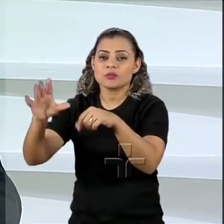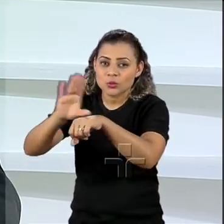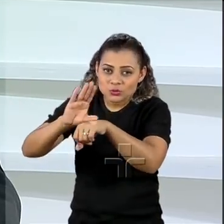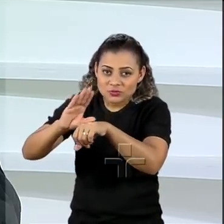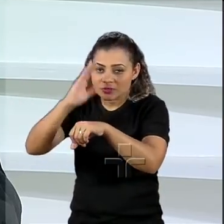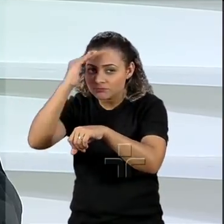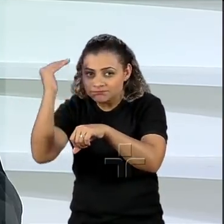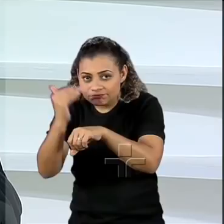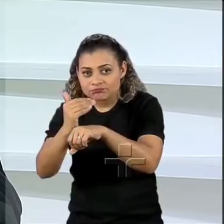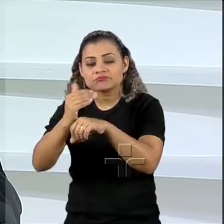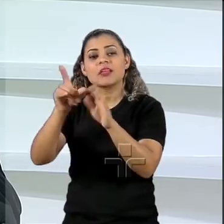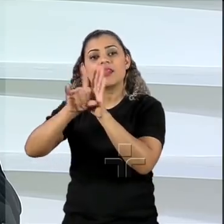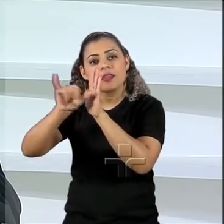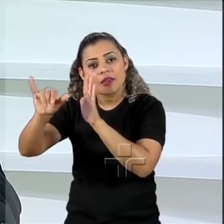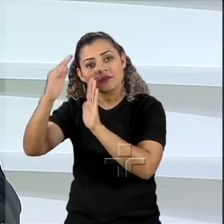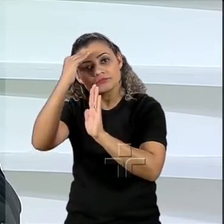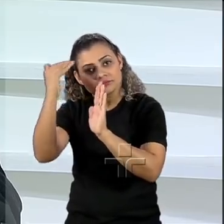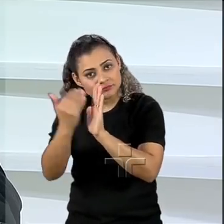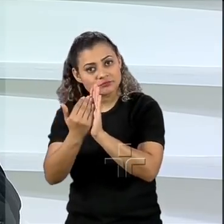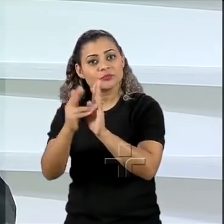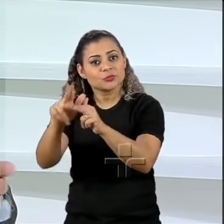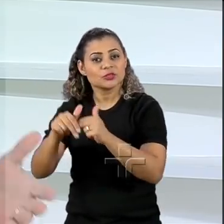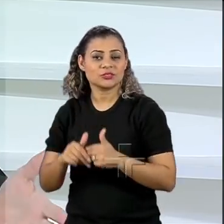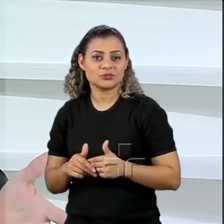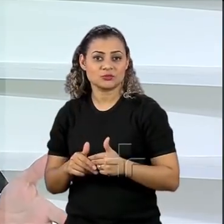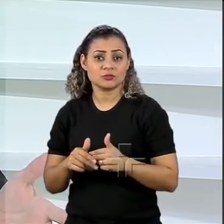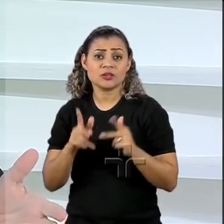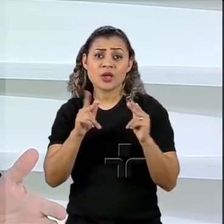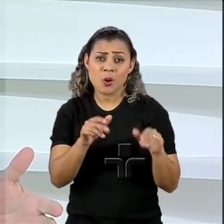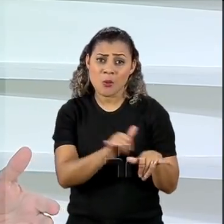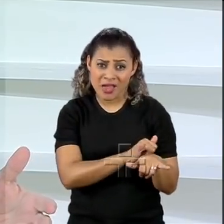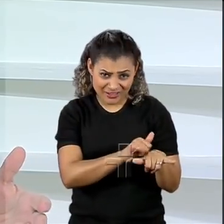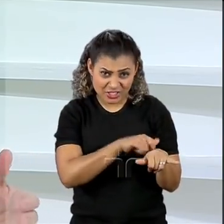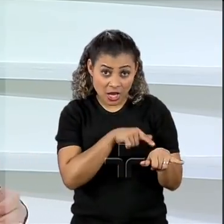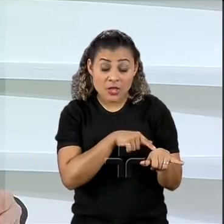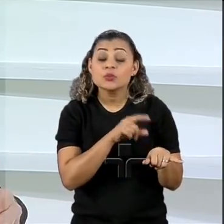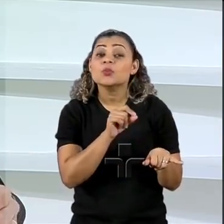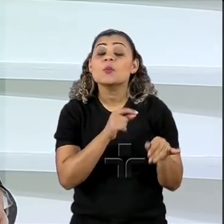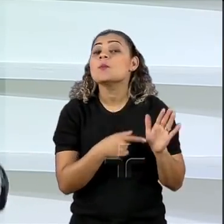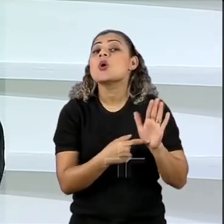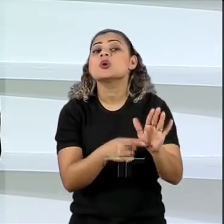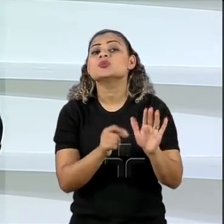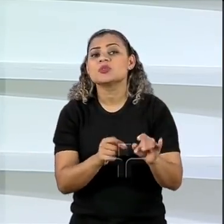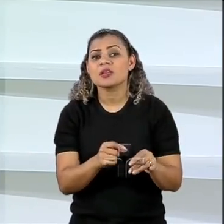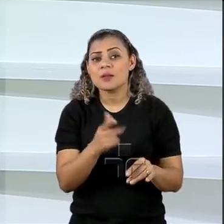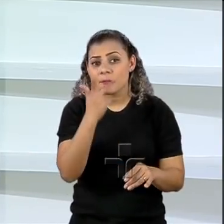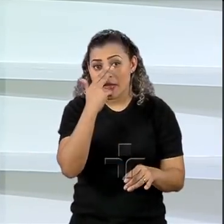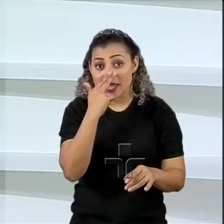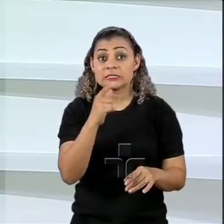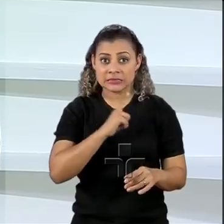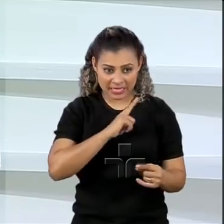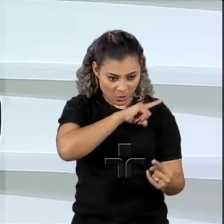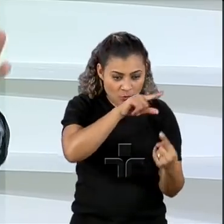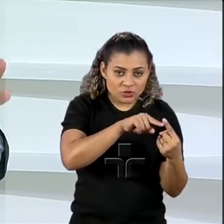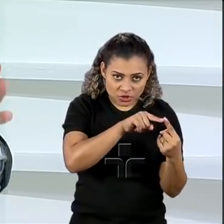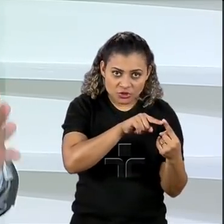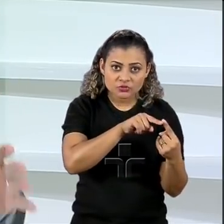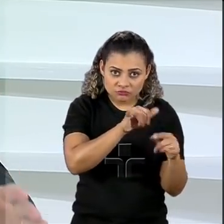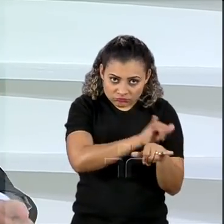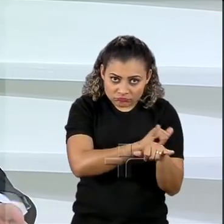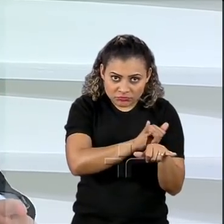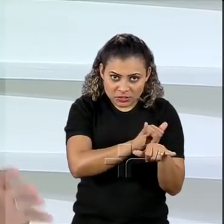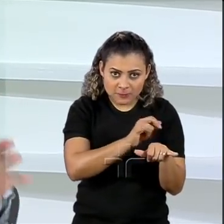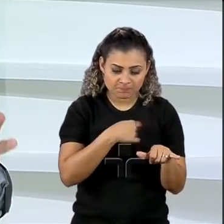chegar a esses resultados. E a Operação Lava Jato marca uma grande novidade no sentido de ter traçado um objetivo, colocado